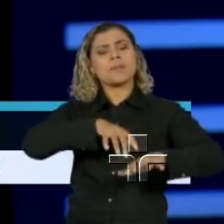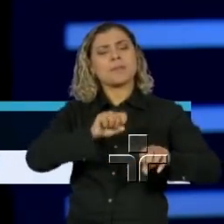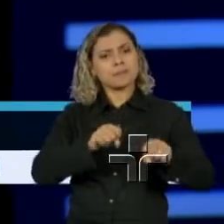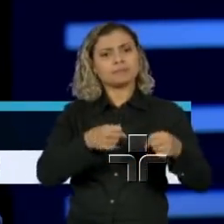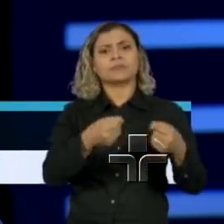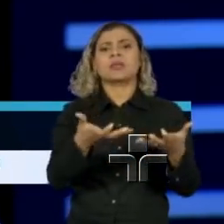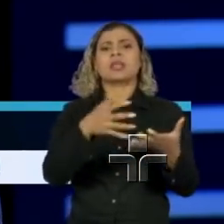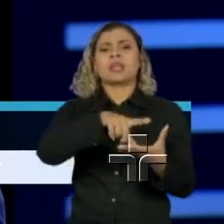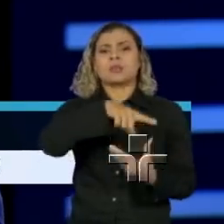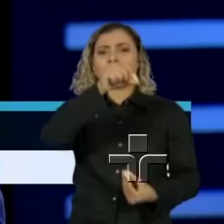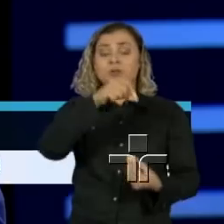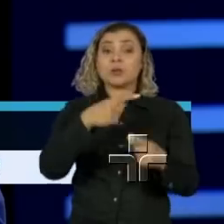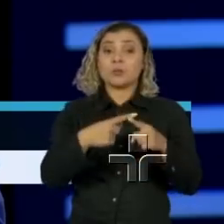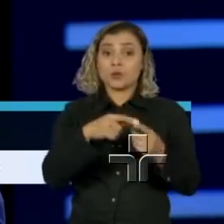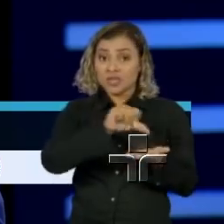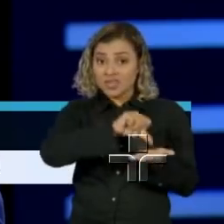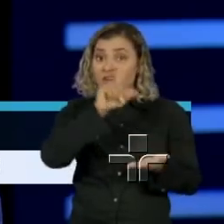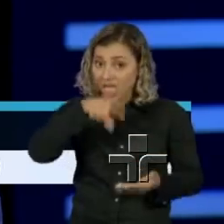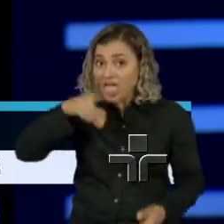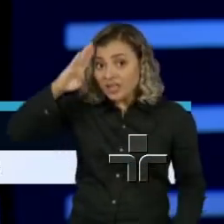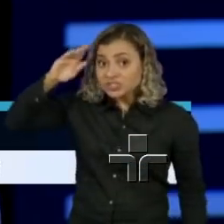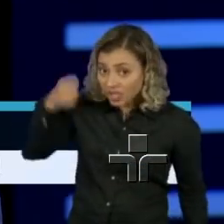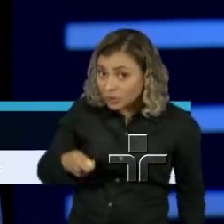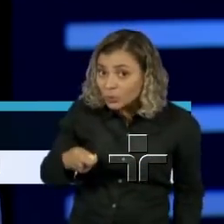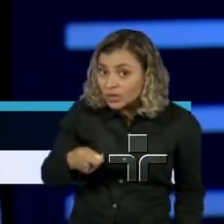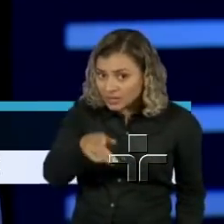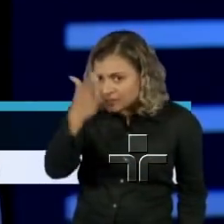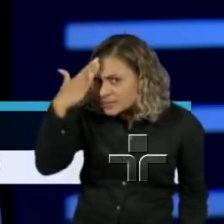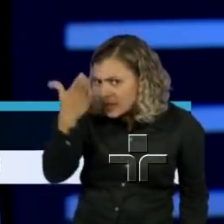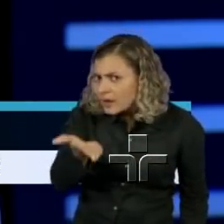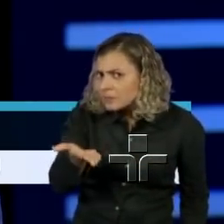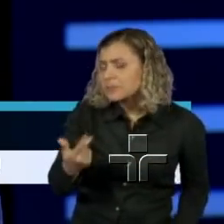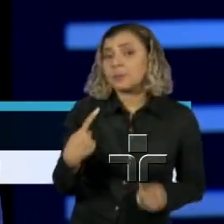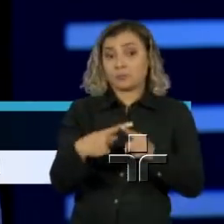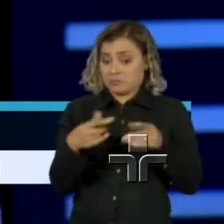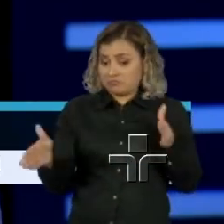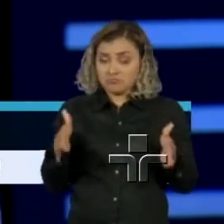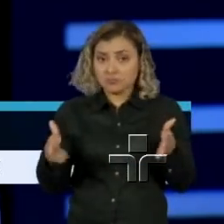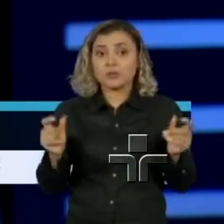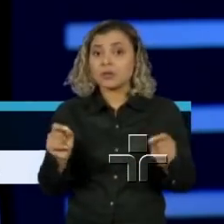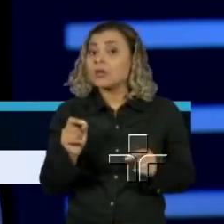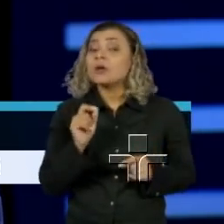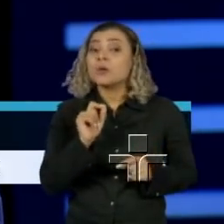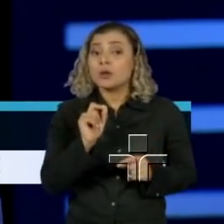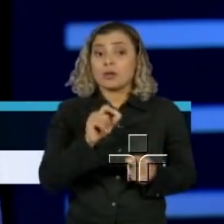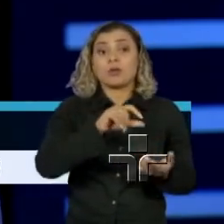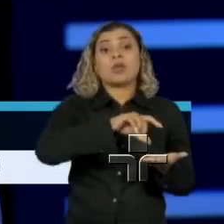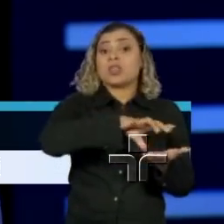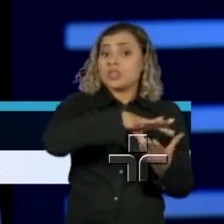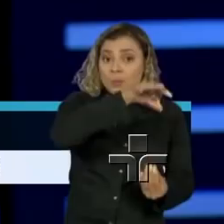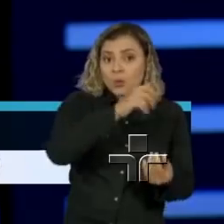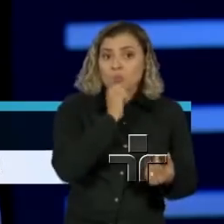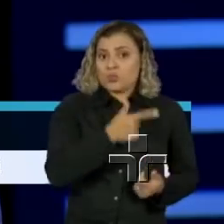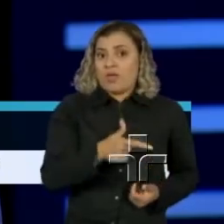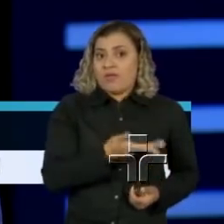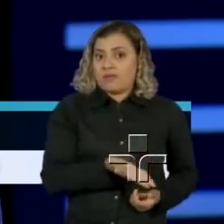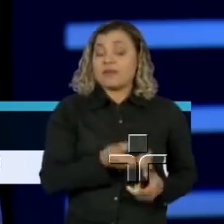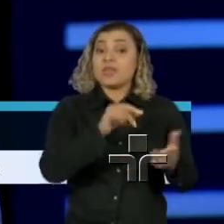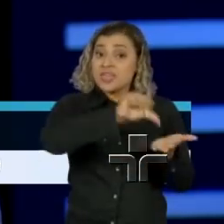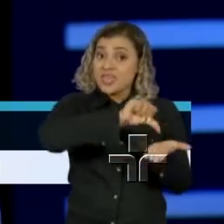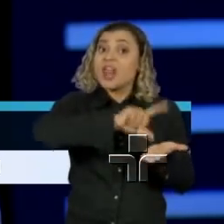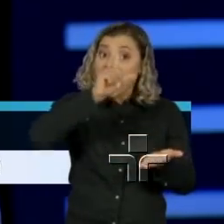por democracia, porque o Irã é uma ditadura. Nesse episódio, não tem mocinho, viu? Nem de um lado nem de outro. O Irã é